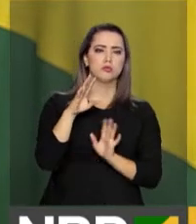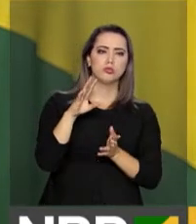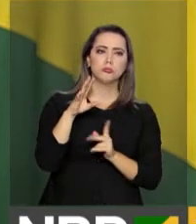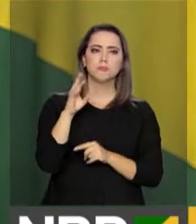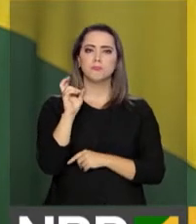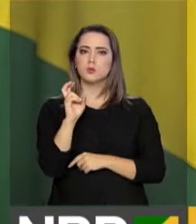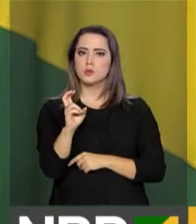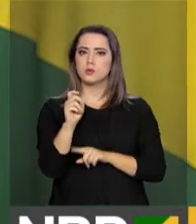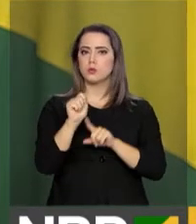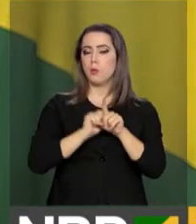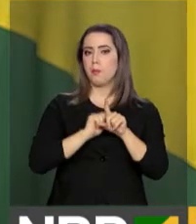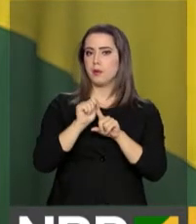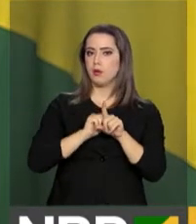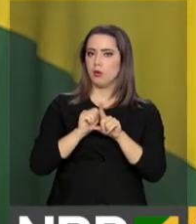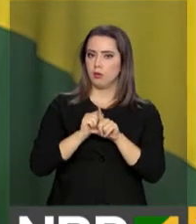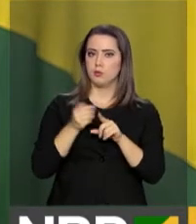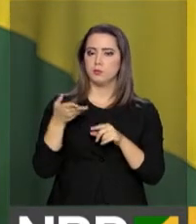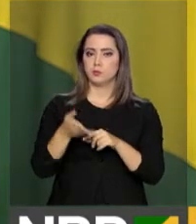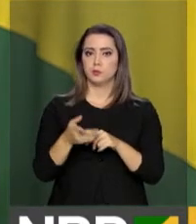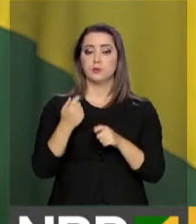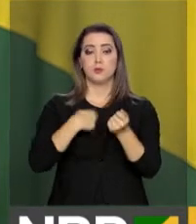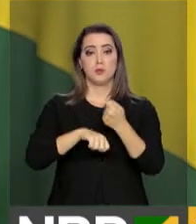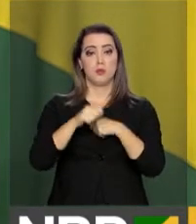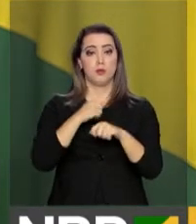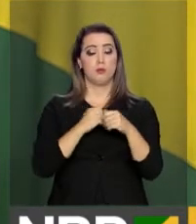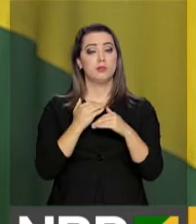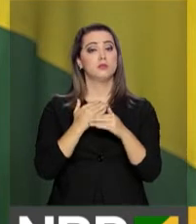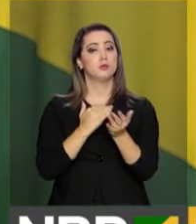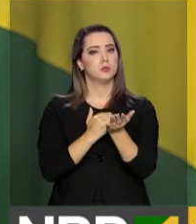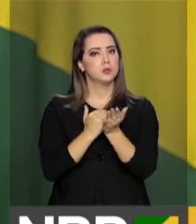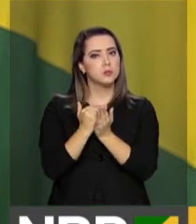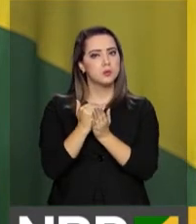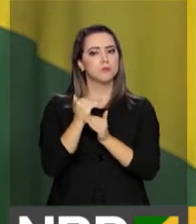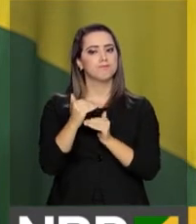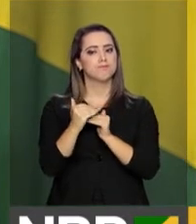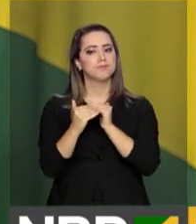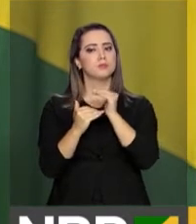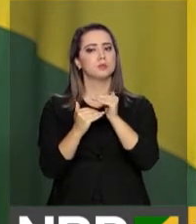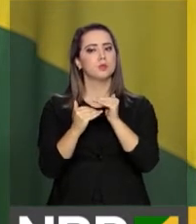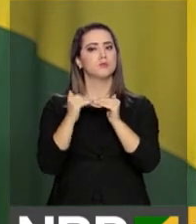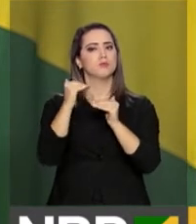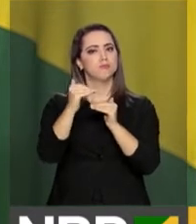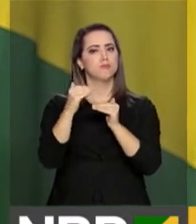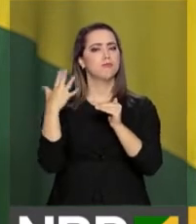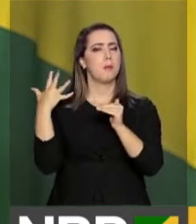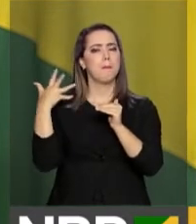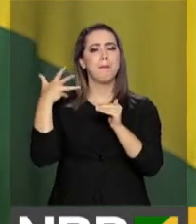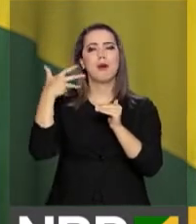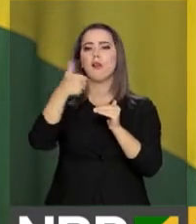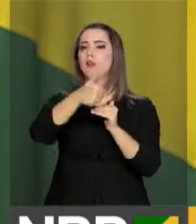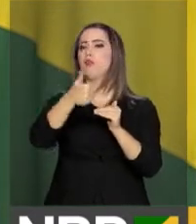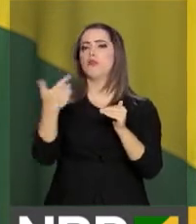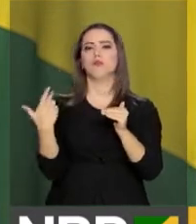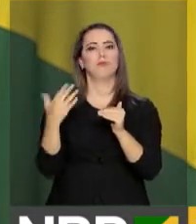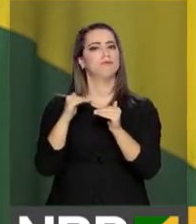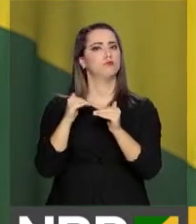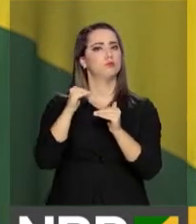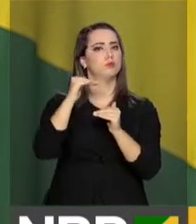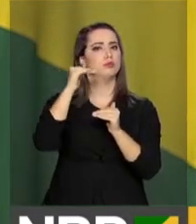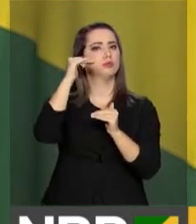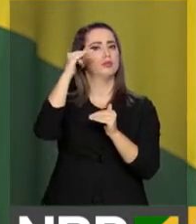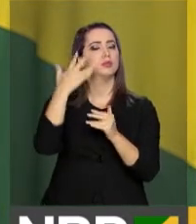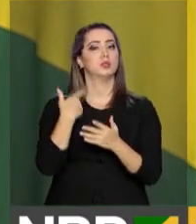a economia começou a dar um salto extraordinário não esperado